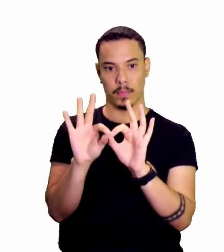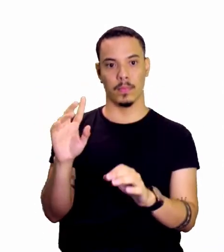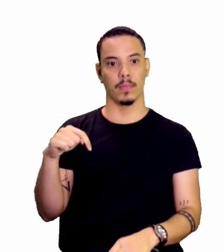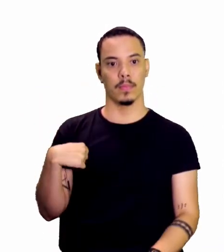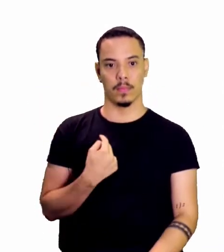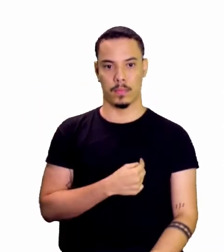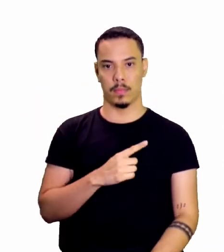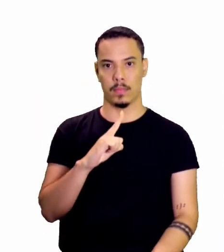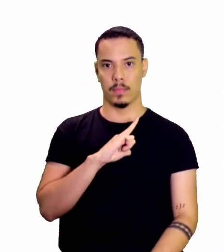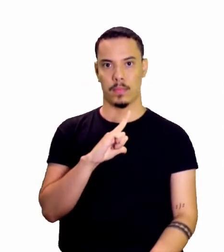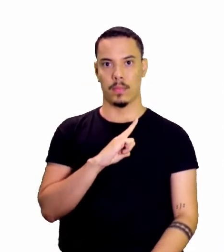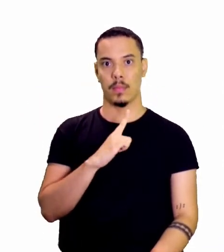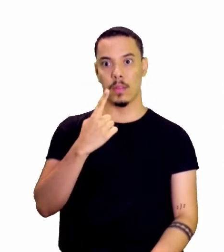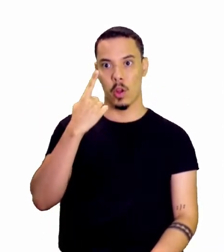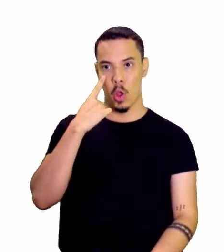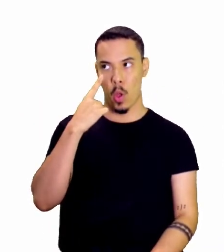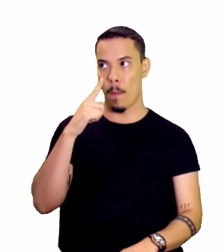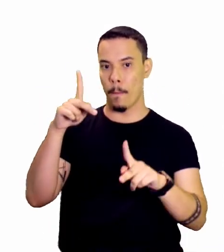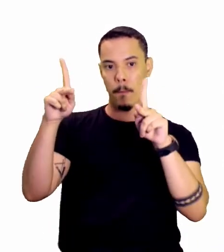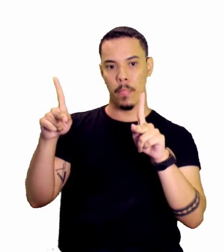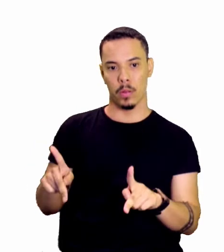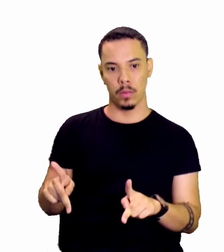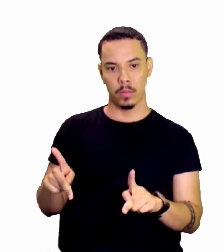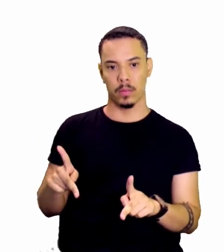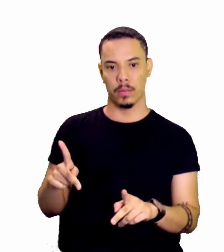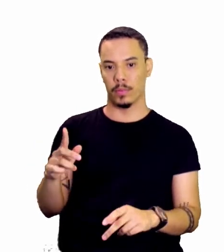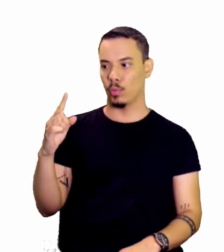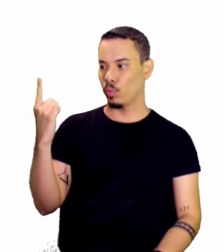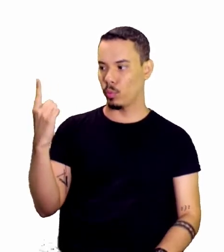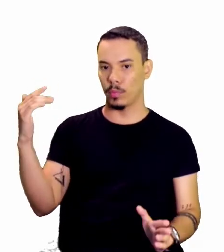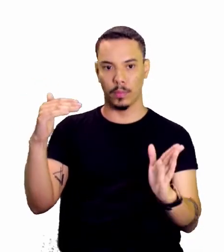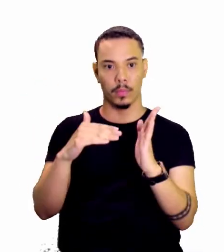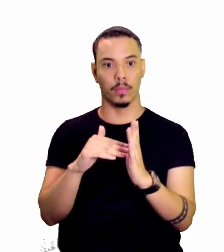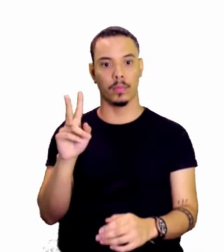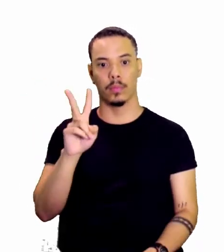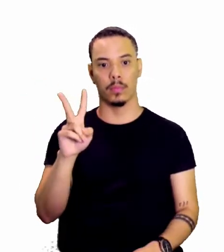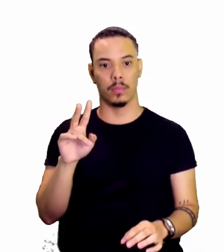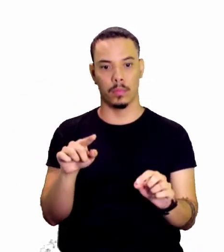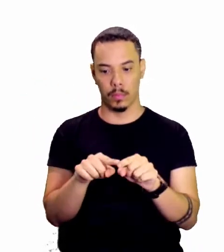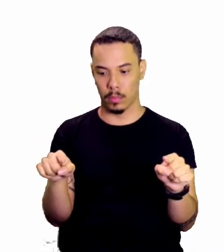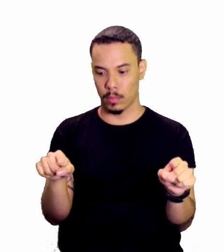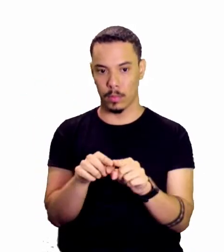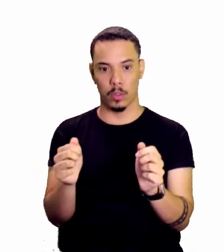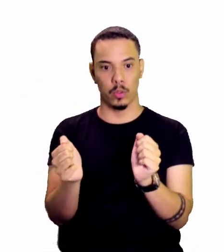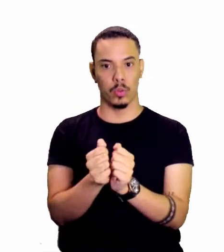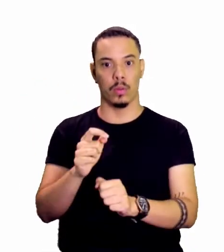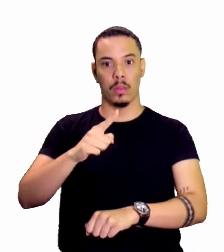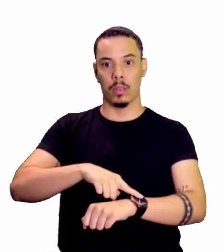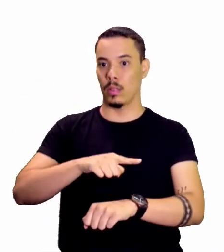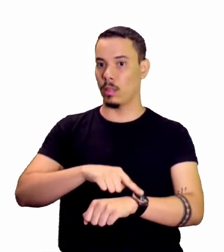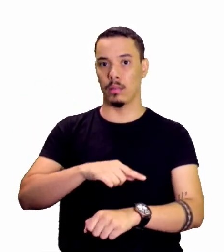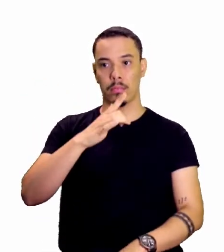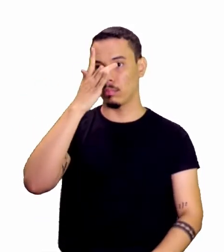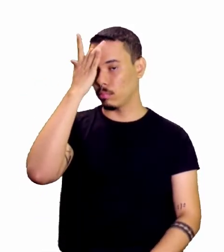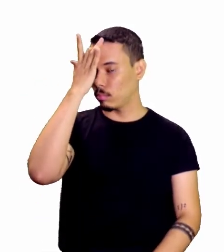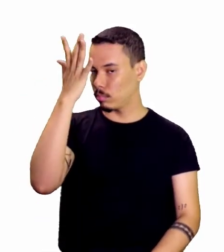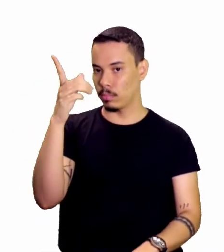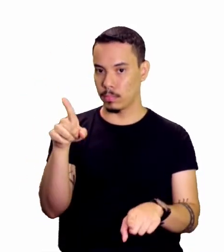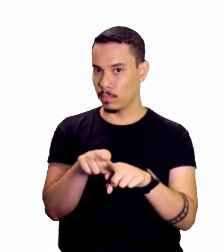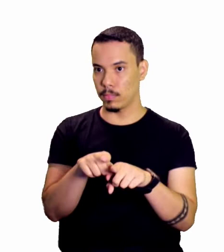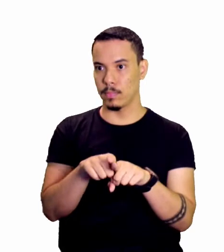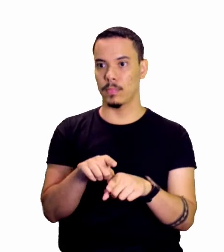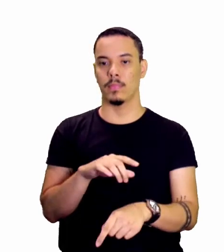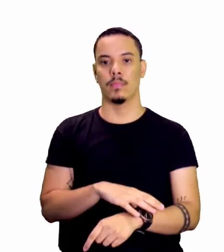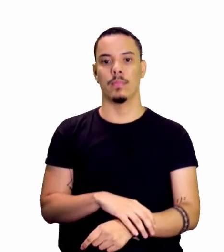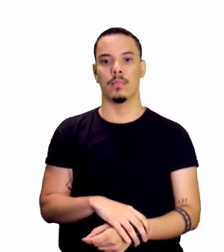temos das posições que essa aqui paralela à reta dos tempos ou mais fácil